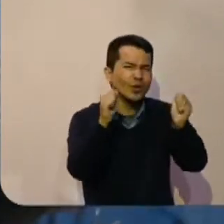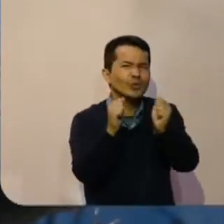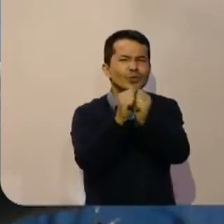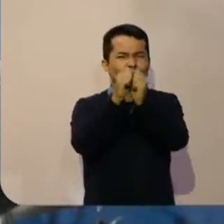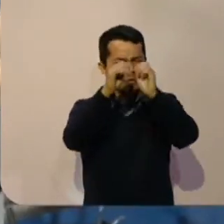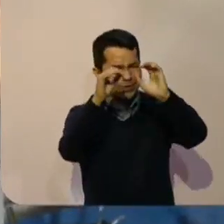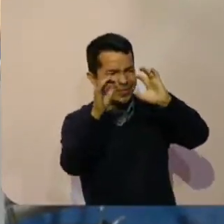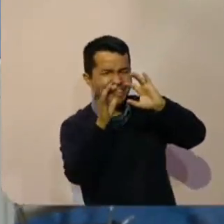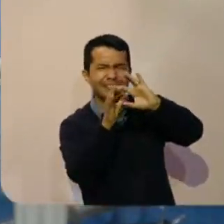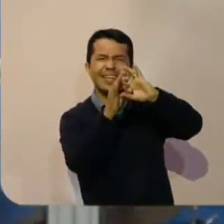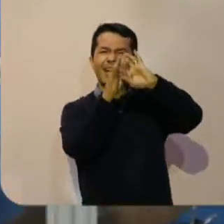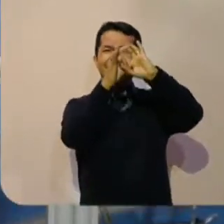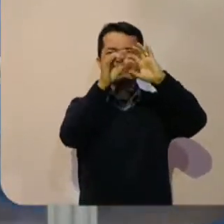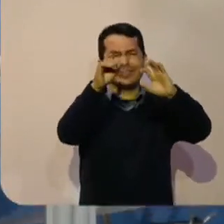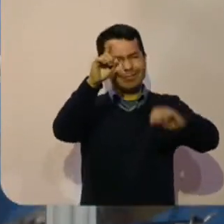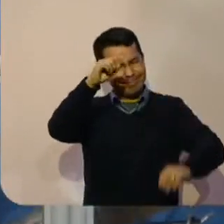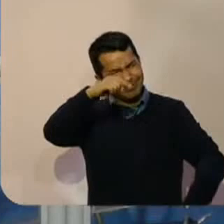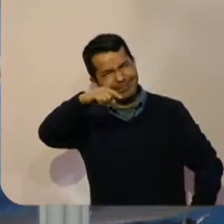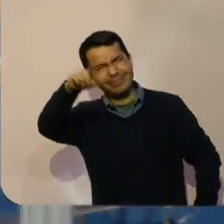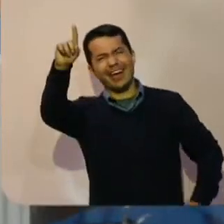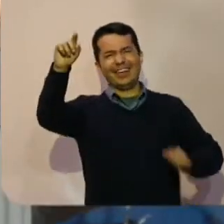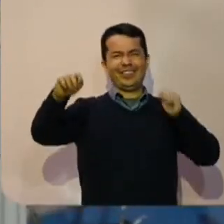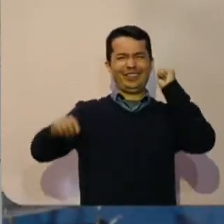Deus e